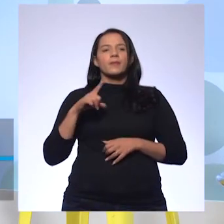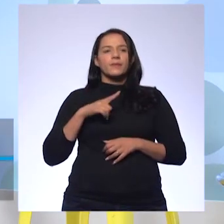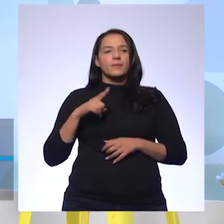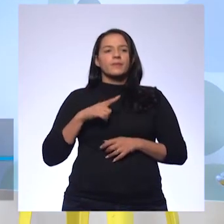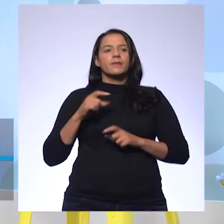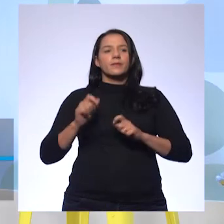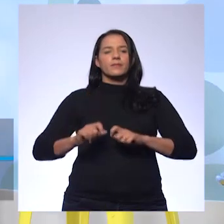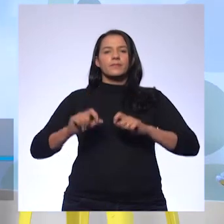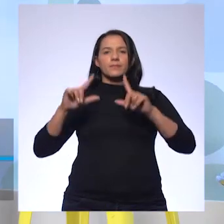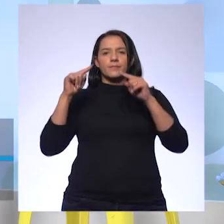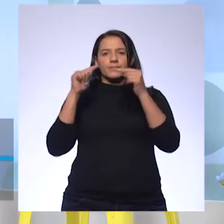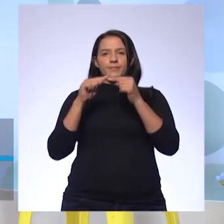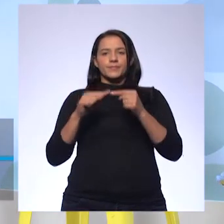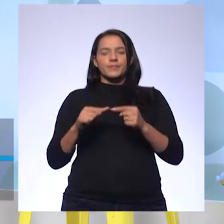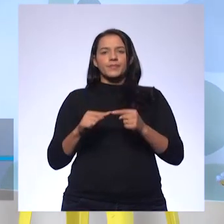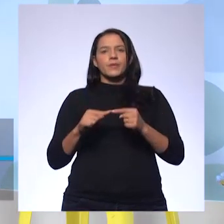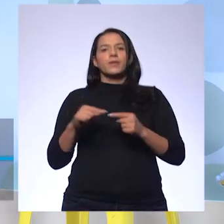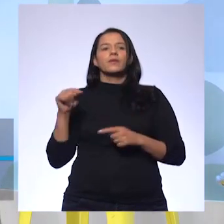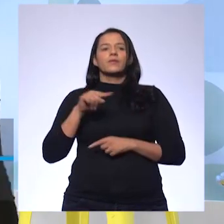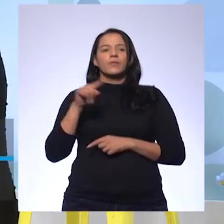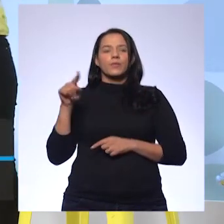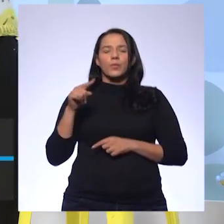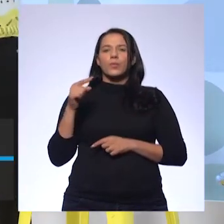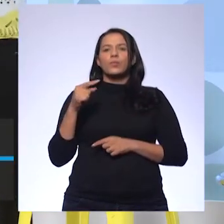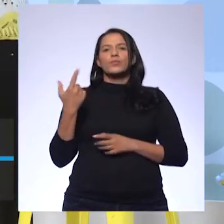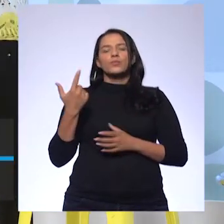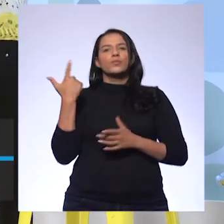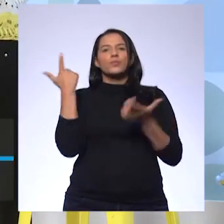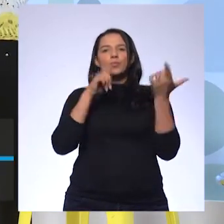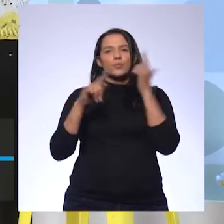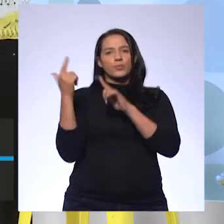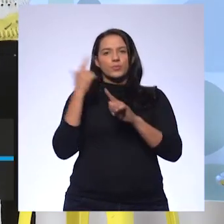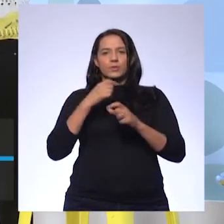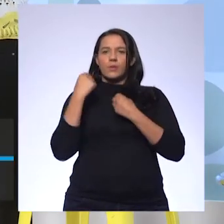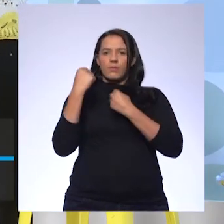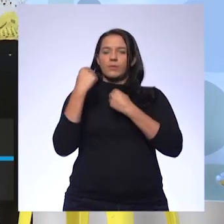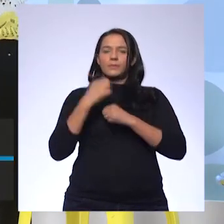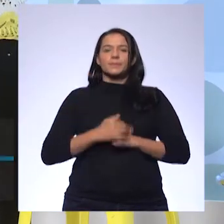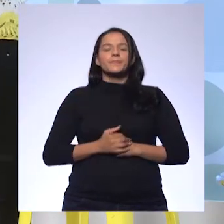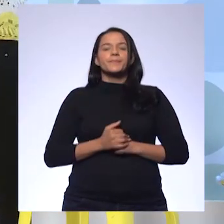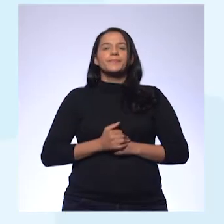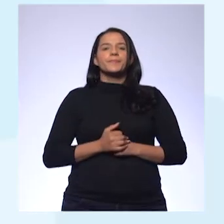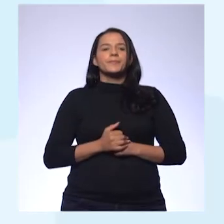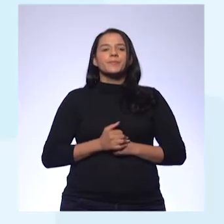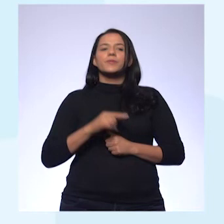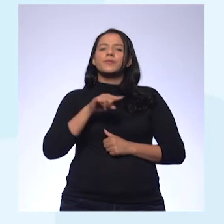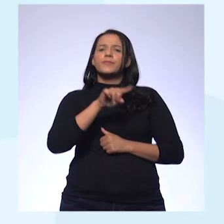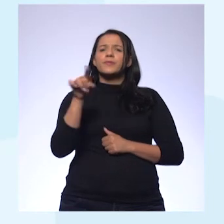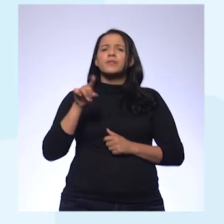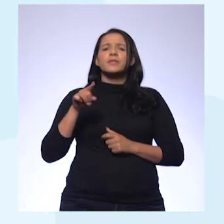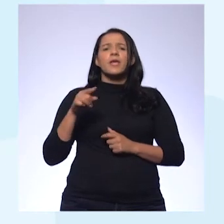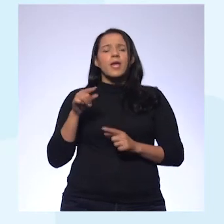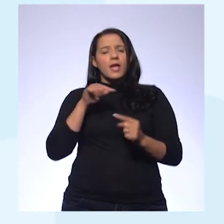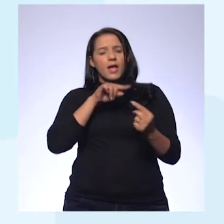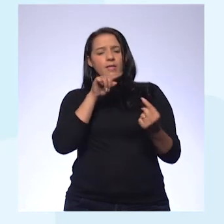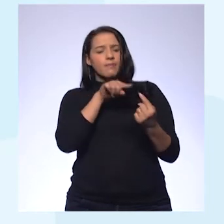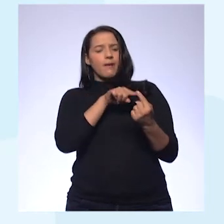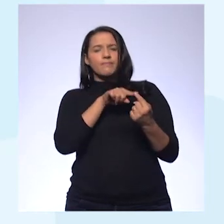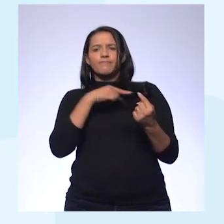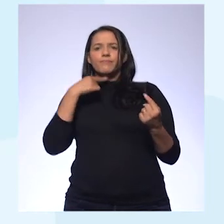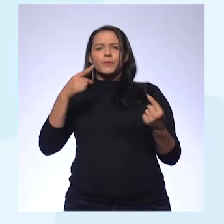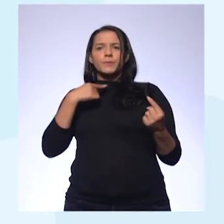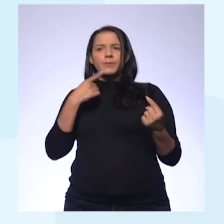também com os superpoderes, o desafio dos superpoderes. O que você fez para superar